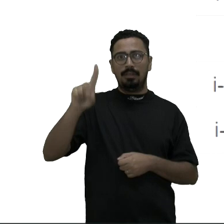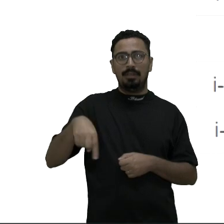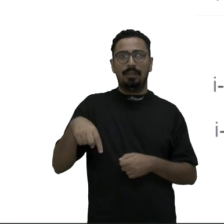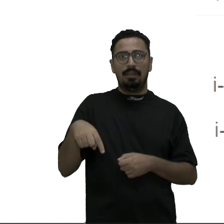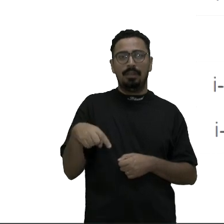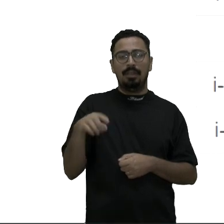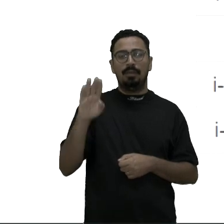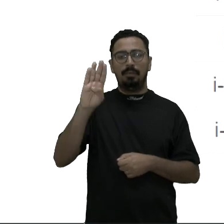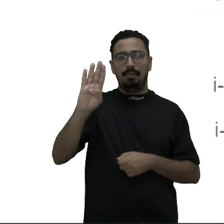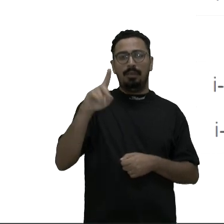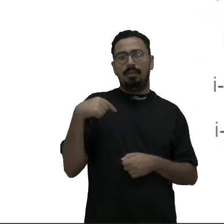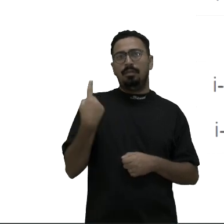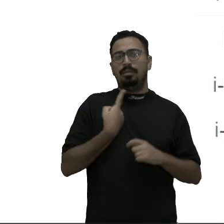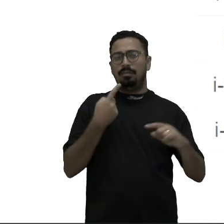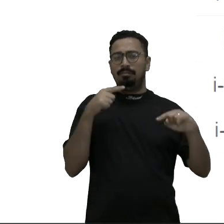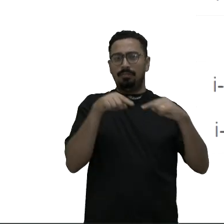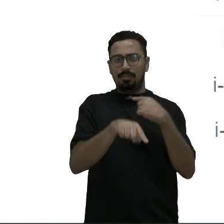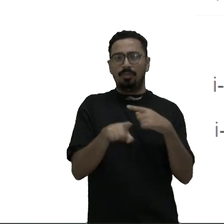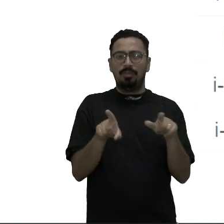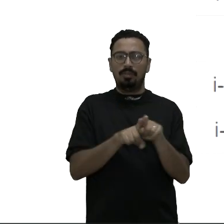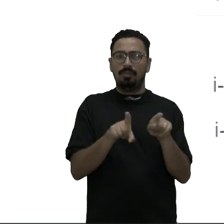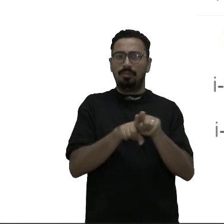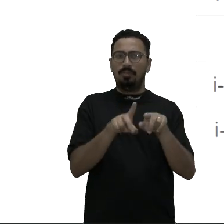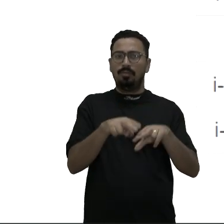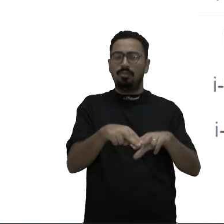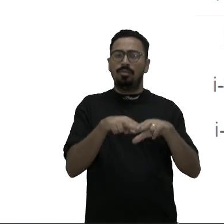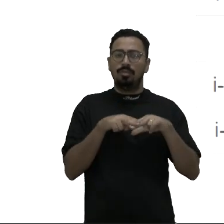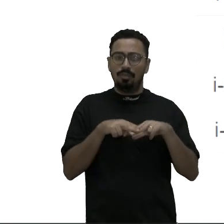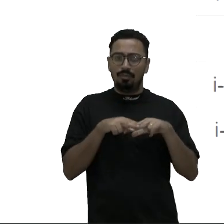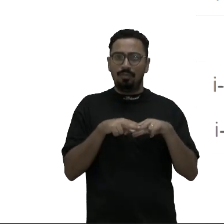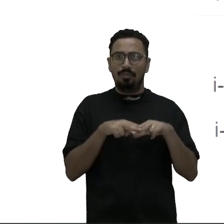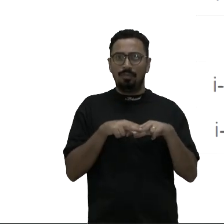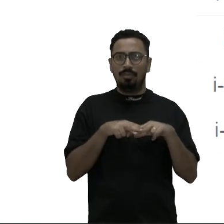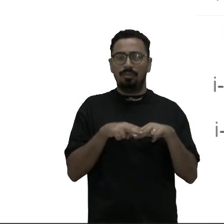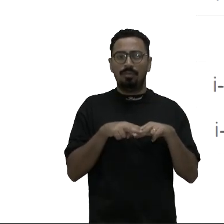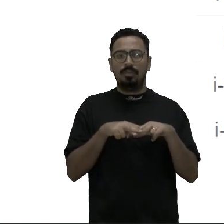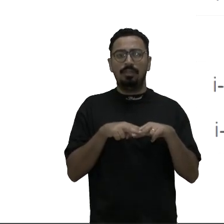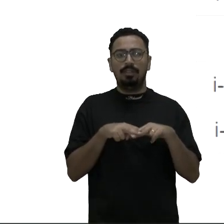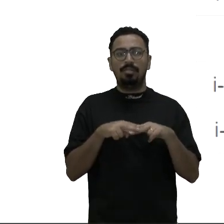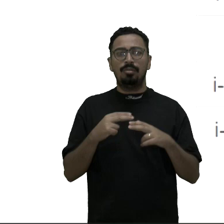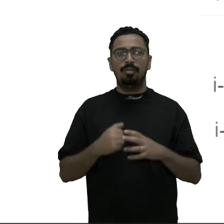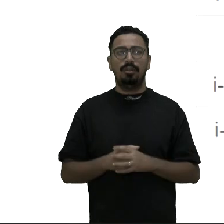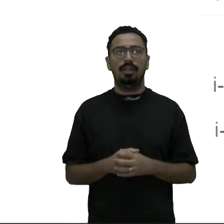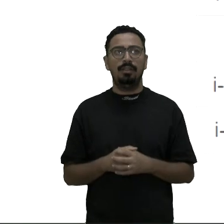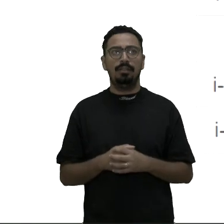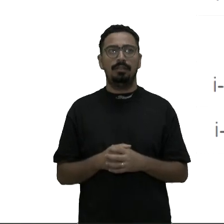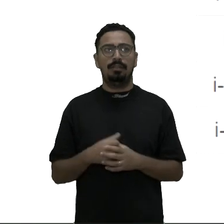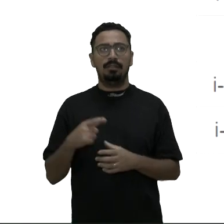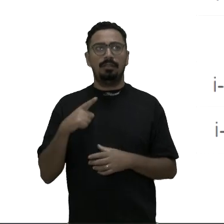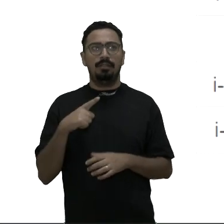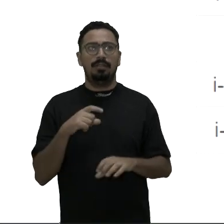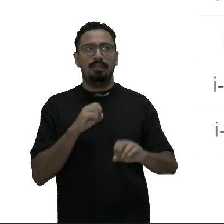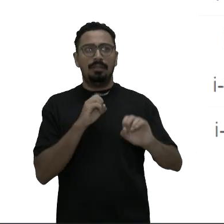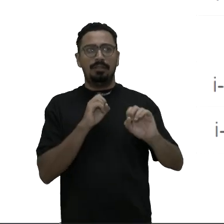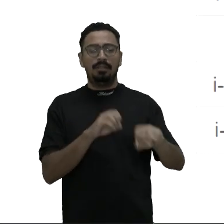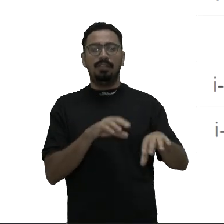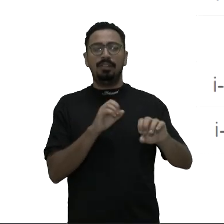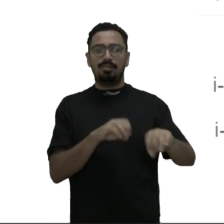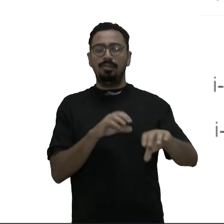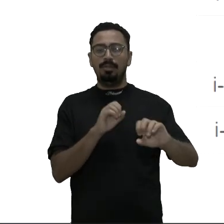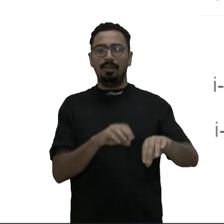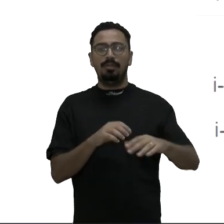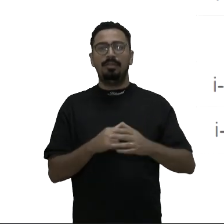assim nós fomos contrários, inclusive pela questão, por questões de educação apontada também nos